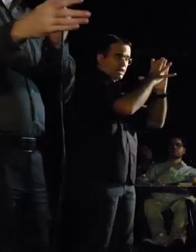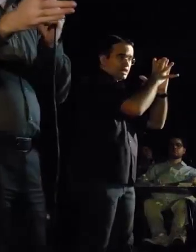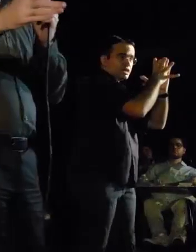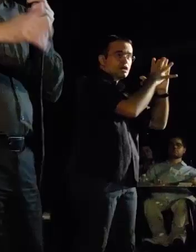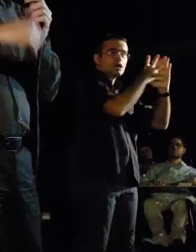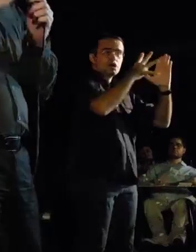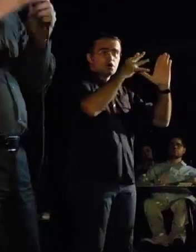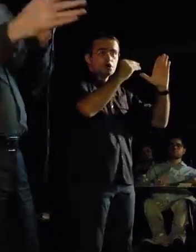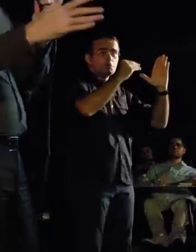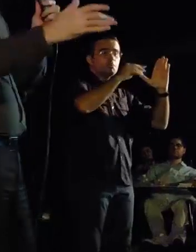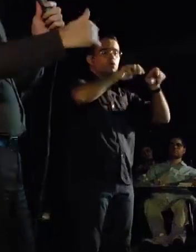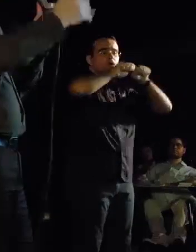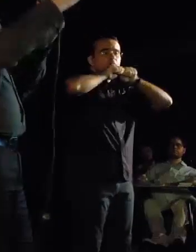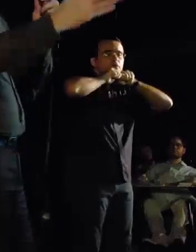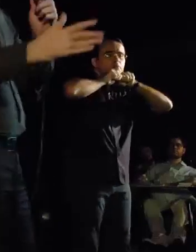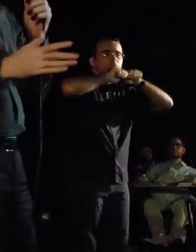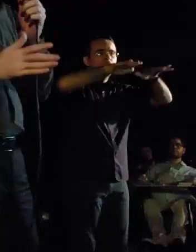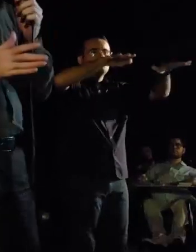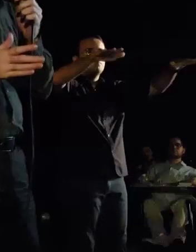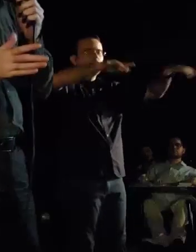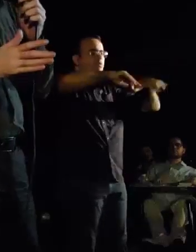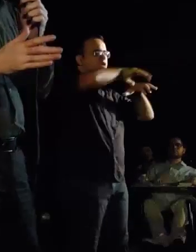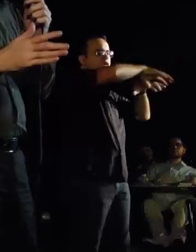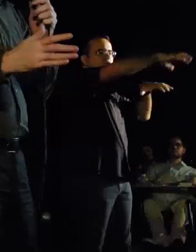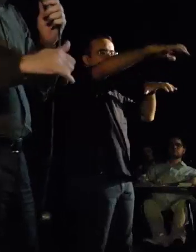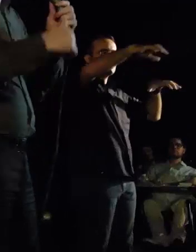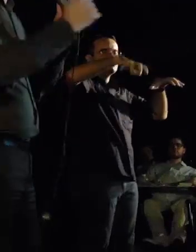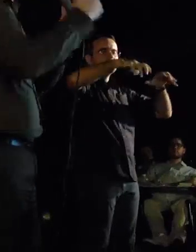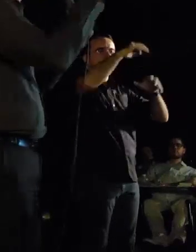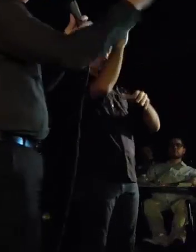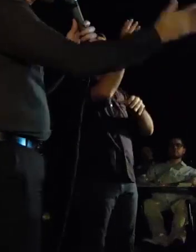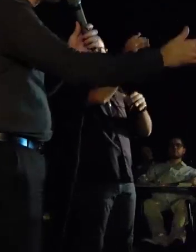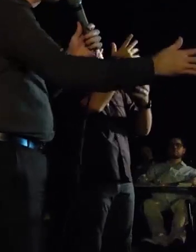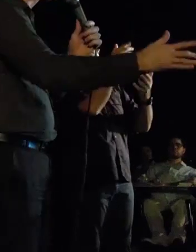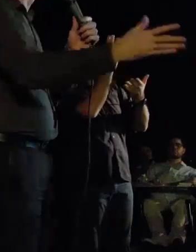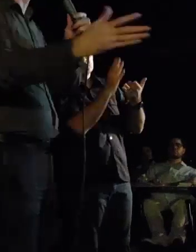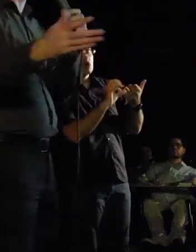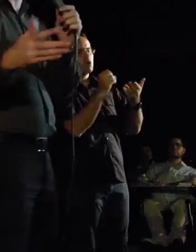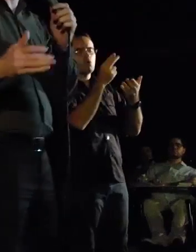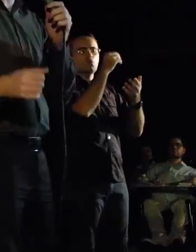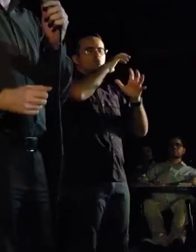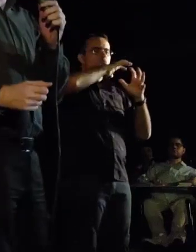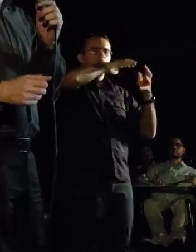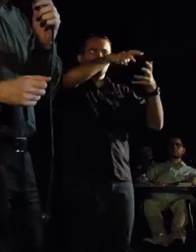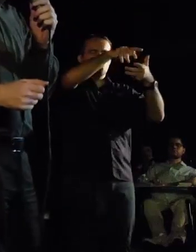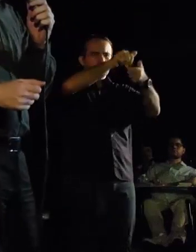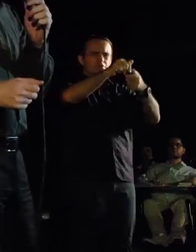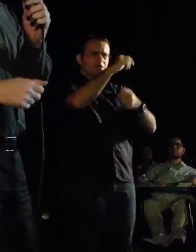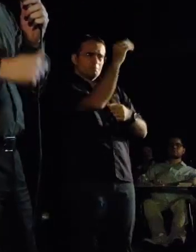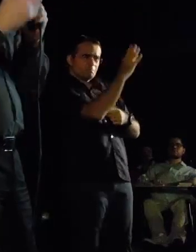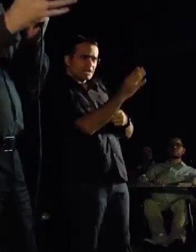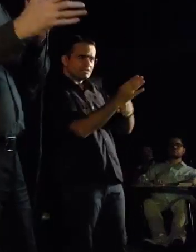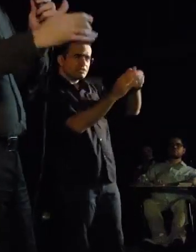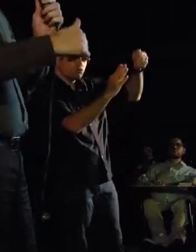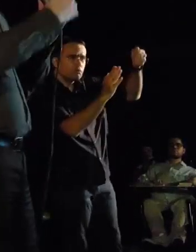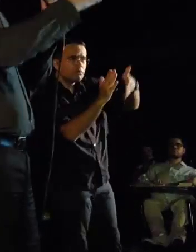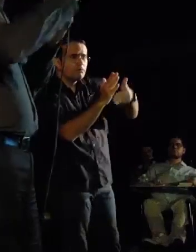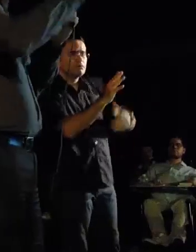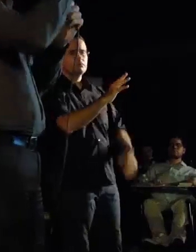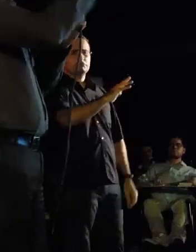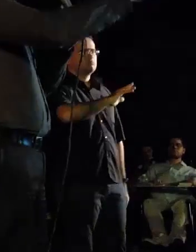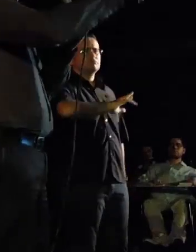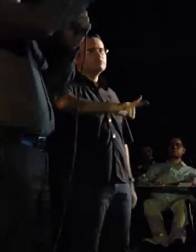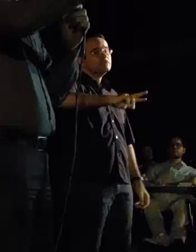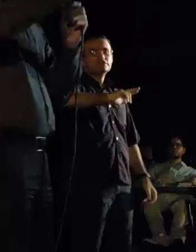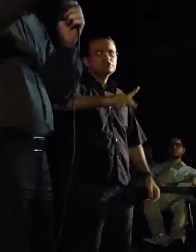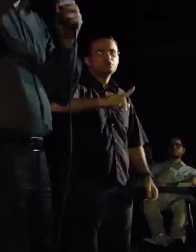outros lugares, em outros países e regiões. O Brasil nunca foi um país irrelevante, né? Na verdade, nós